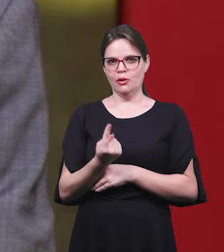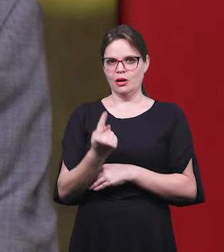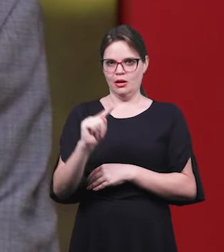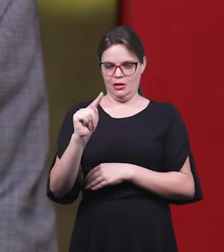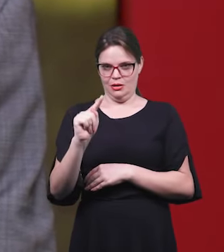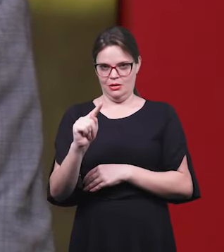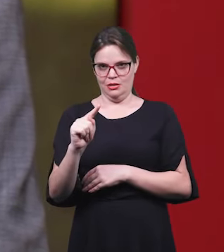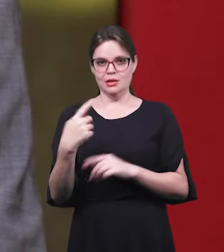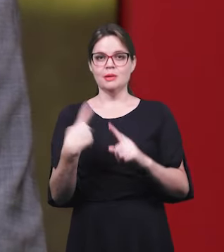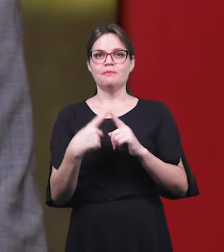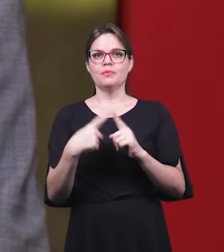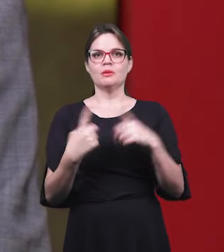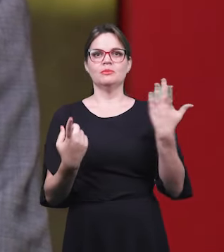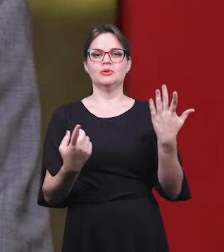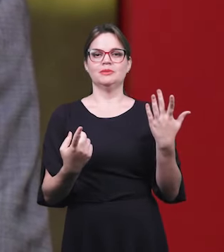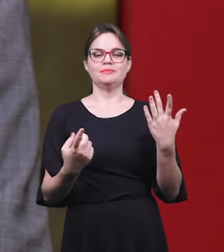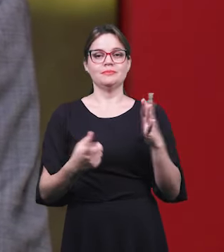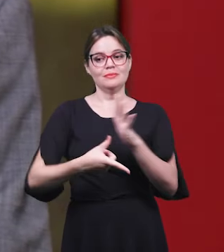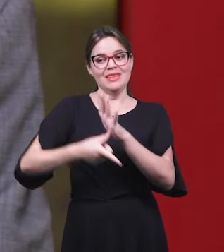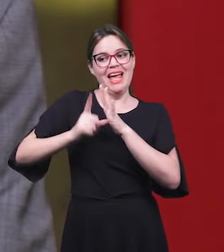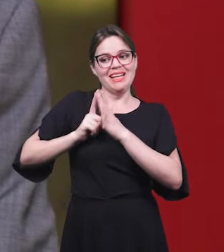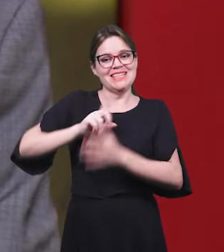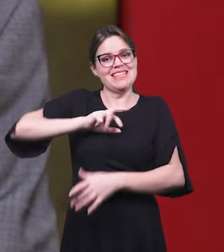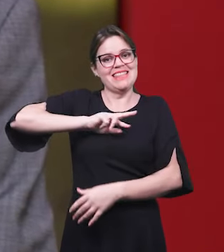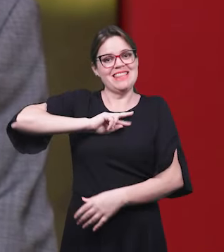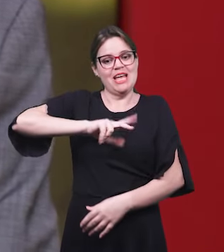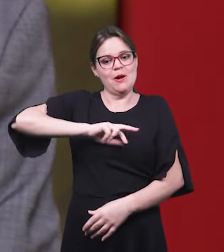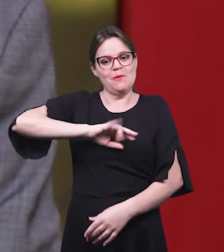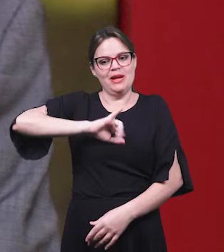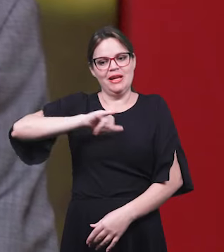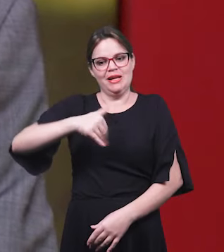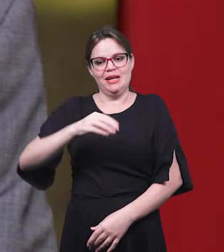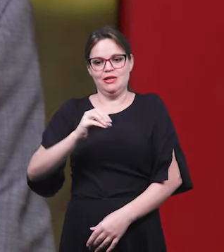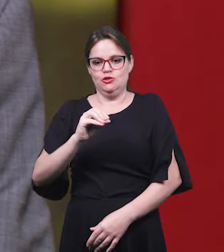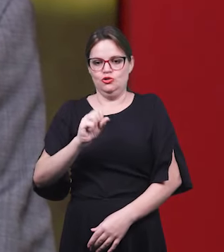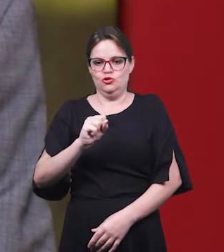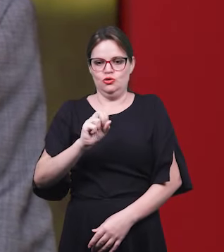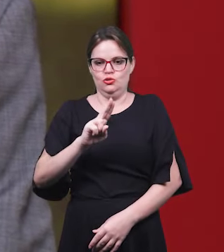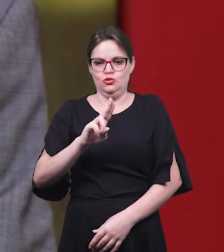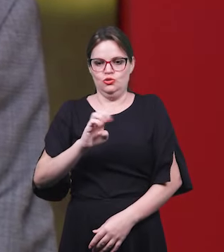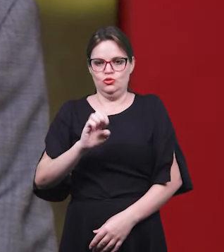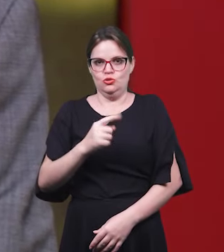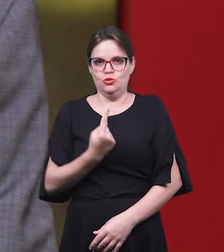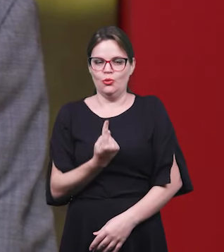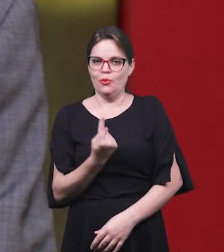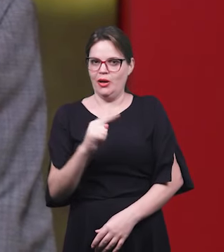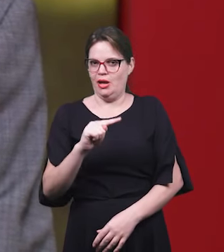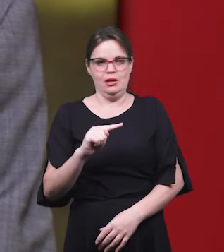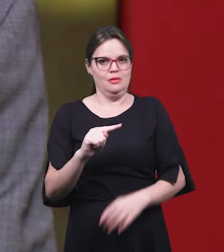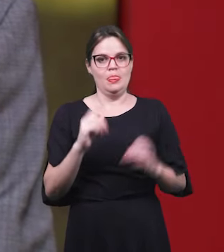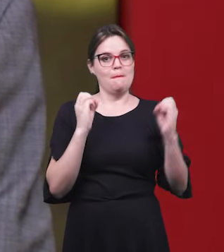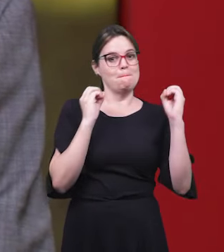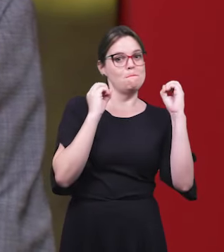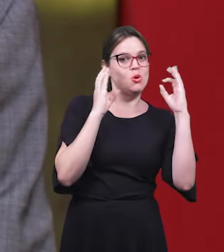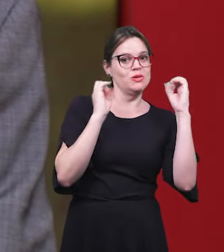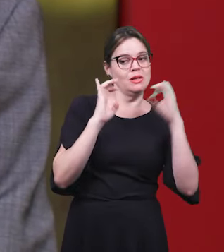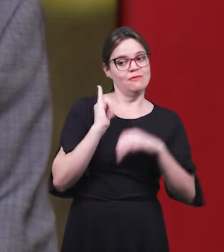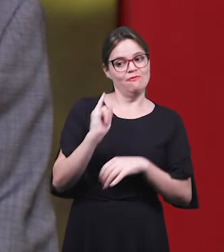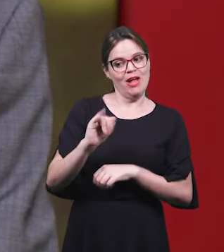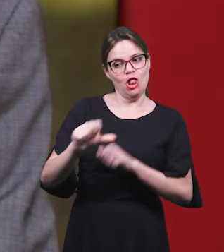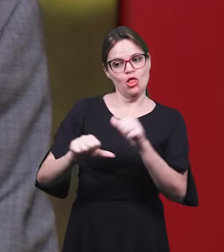Josué. Moisés é que muda o nome, né? Quando ele, ainda jovem, começa a caminhar junto com